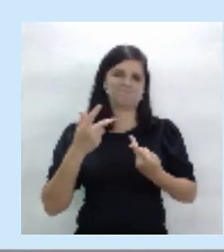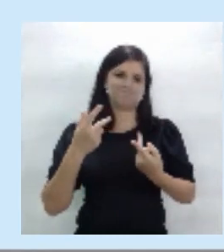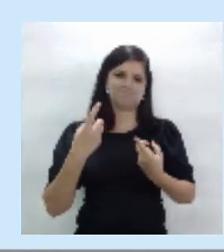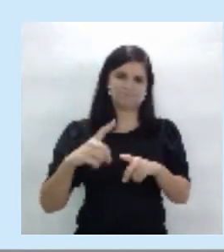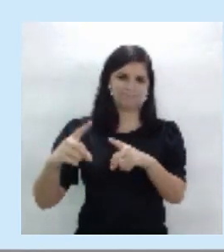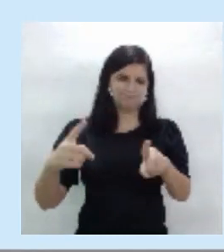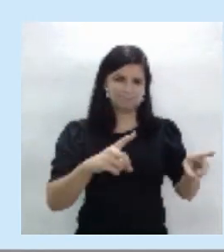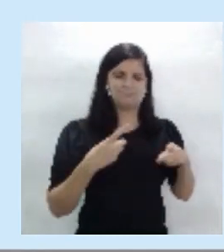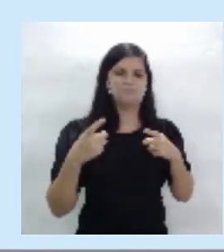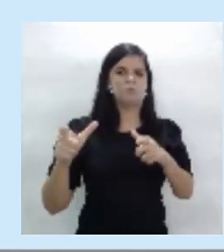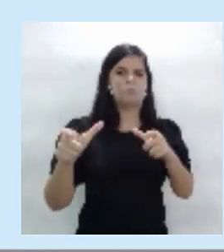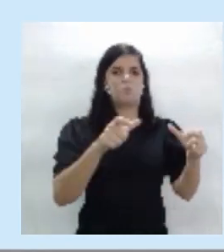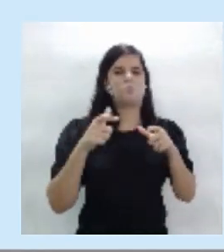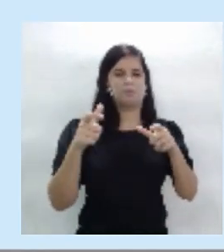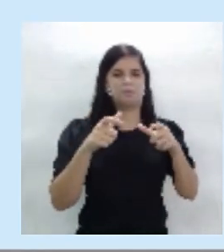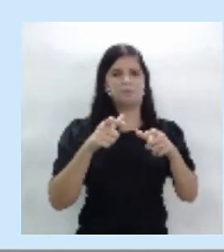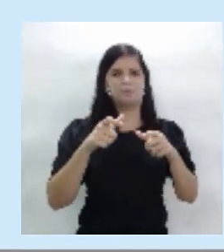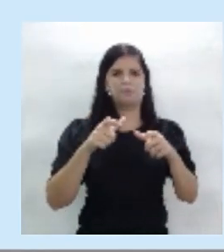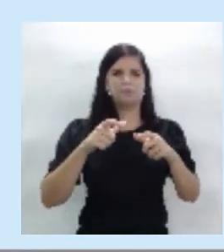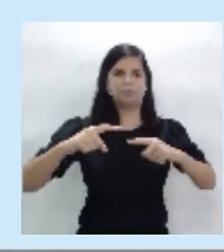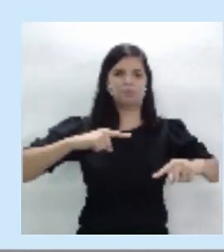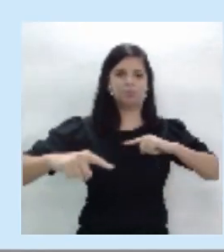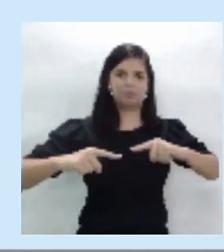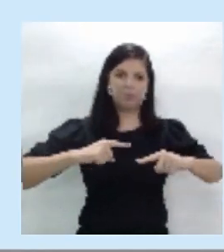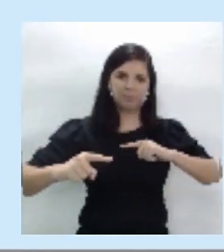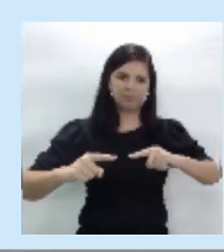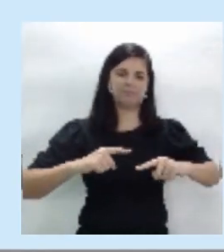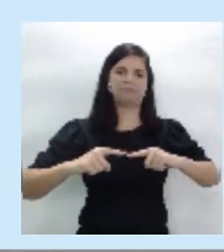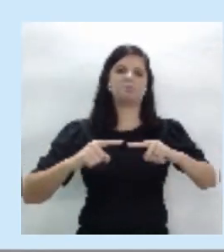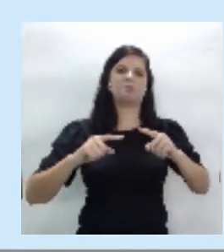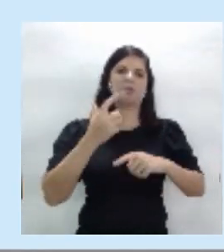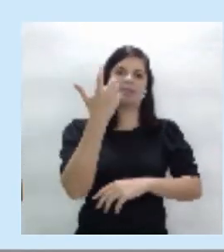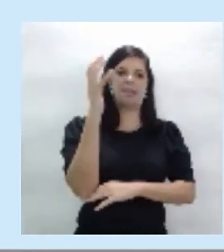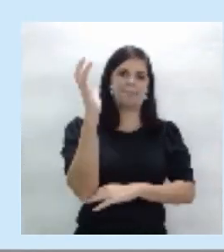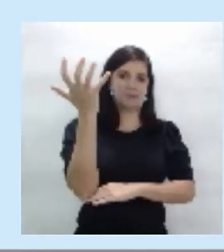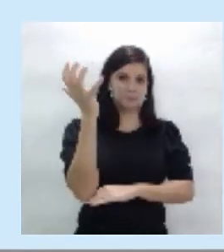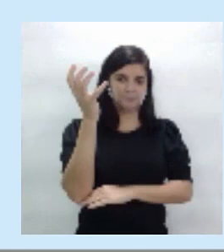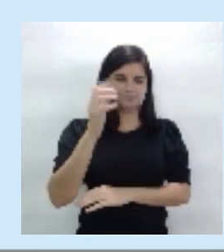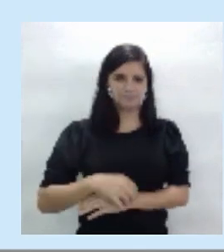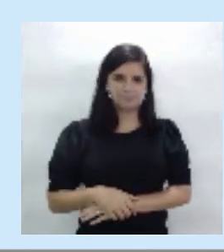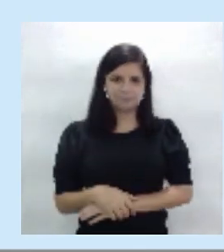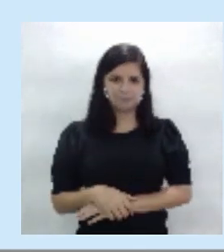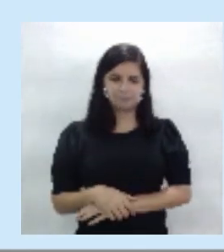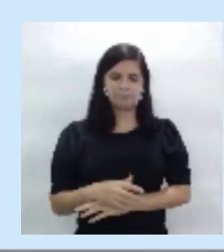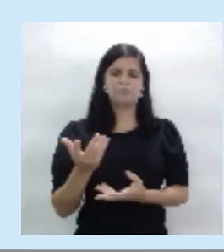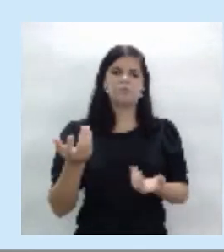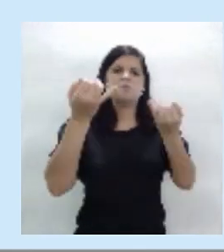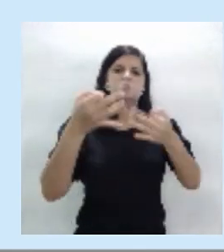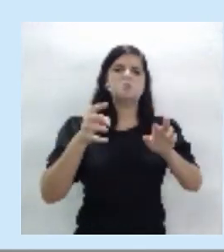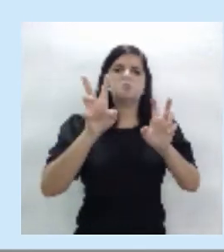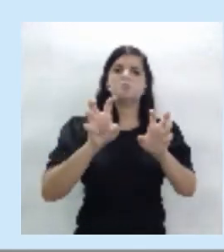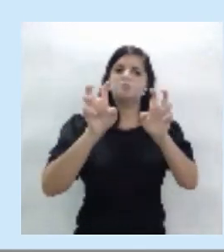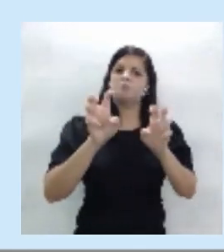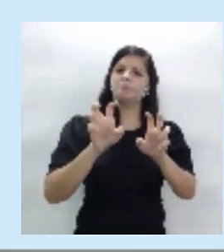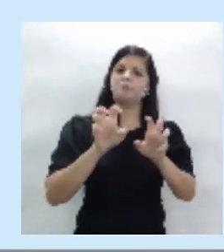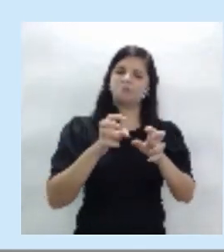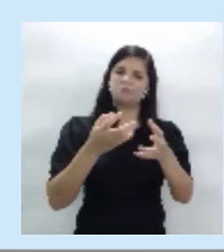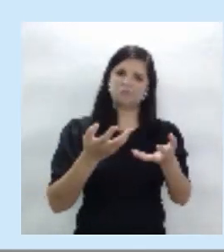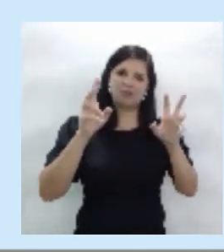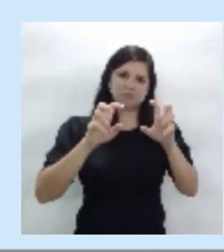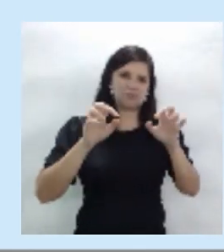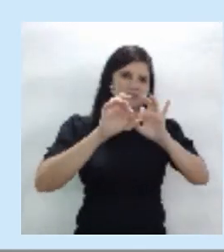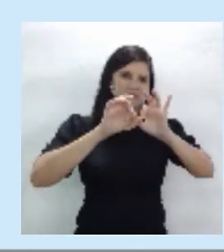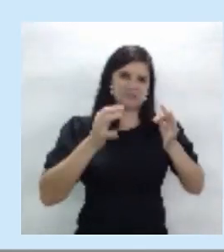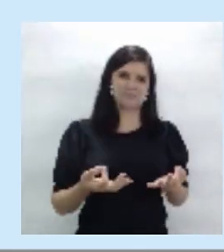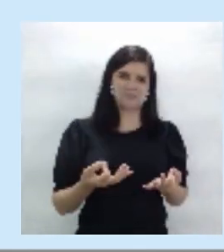nesses ambientes aí chamados de domínios morfoclimáticos, tá? A gente vai falar um pouquinho sobre isso, tá? Não se assustem, um assunto é